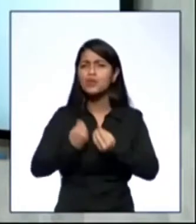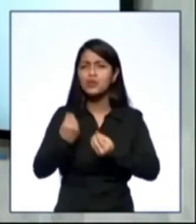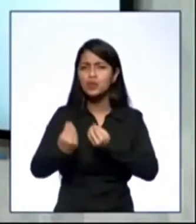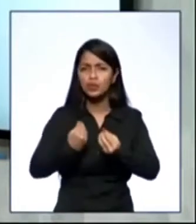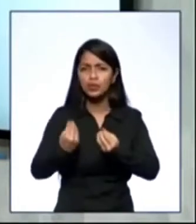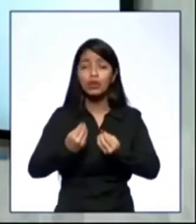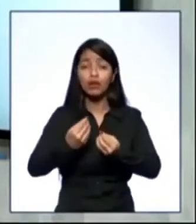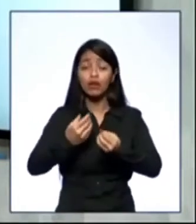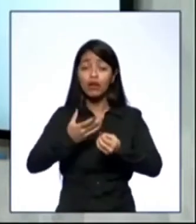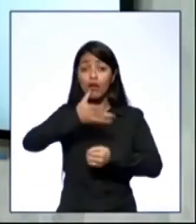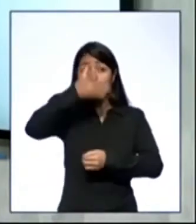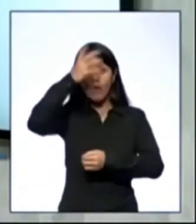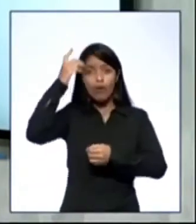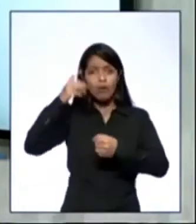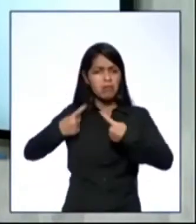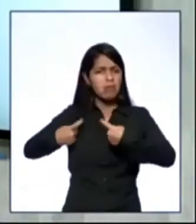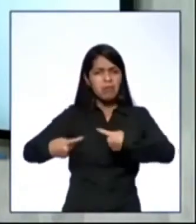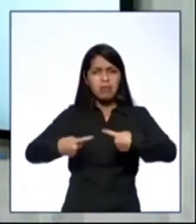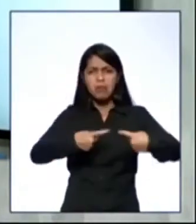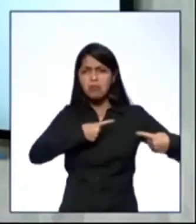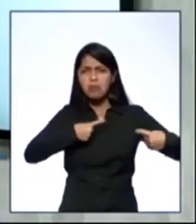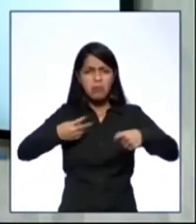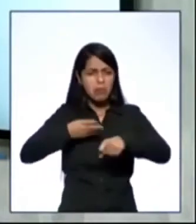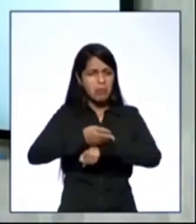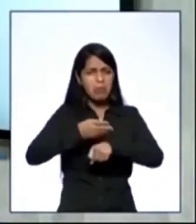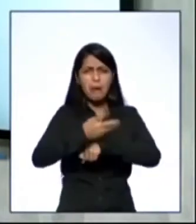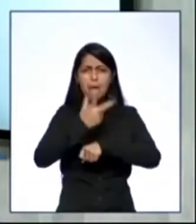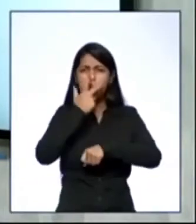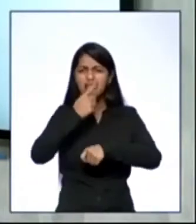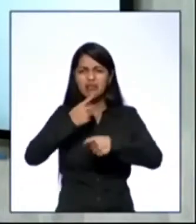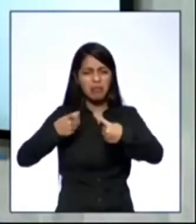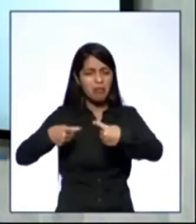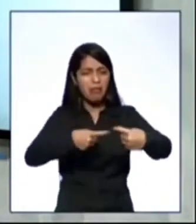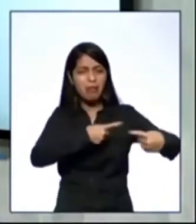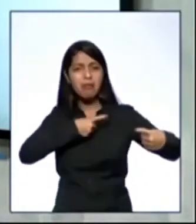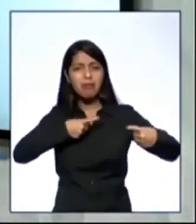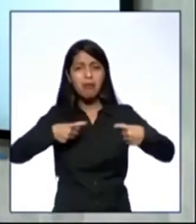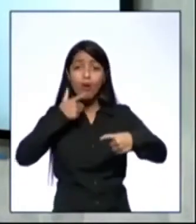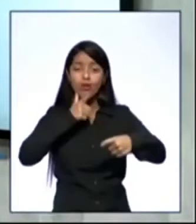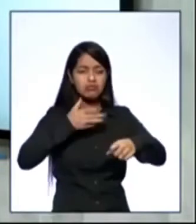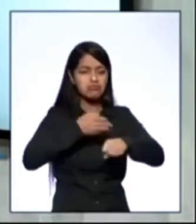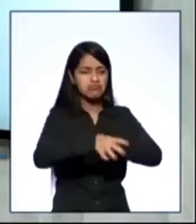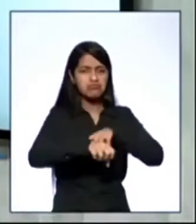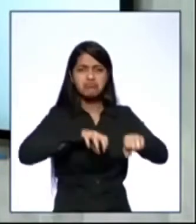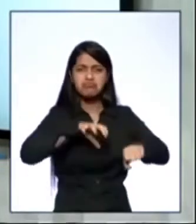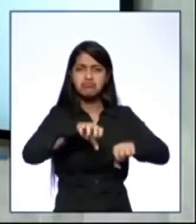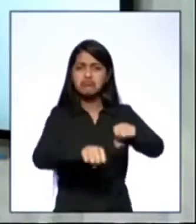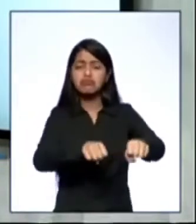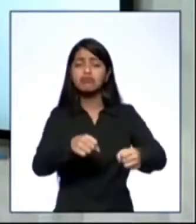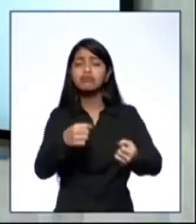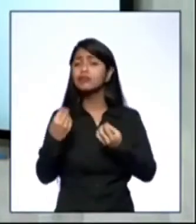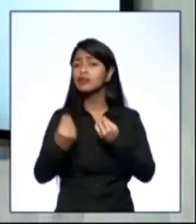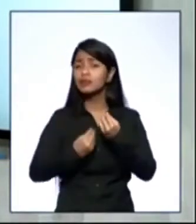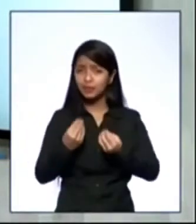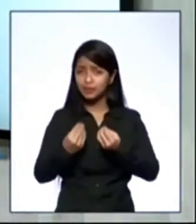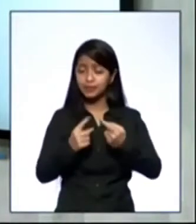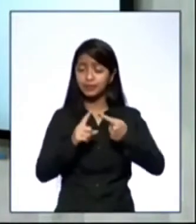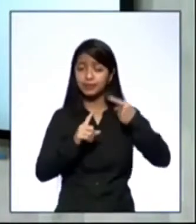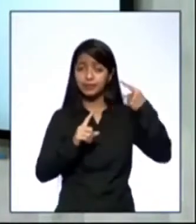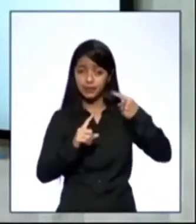vai conquistando e vai fazendo guerra e vai batendo em todo mundo. Batendo em todo mundo, ele bate nas pessoas. O que acarreta essa conquista? Primeiro